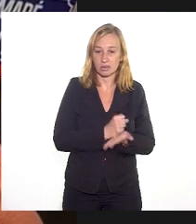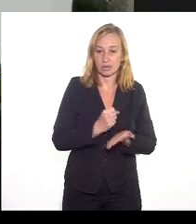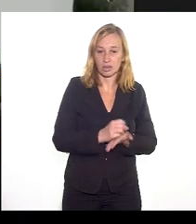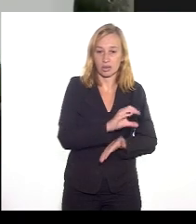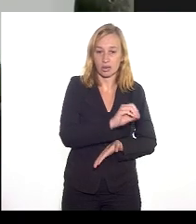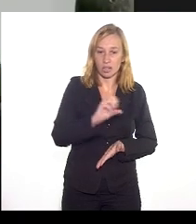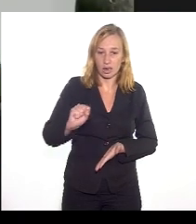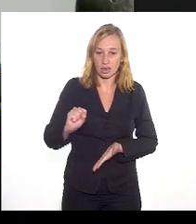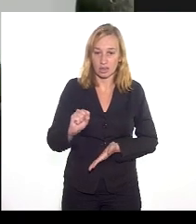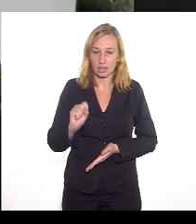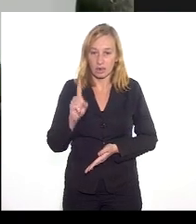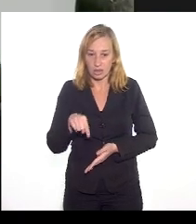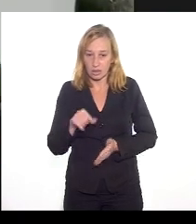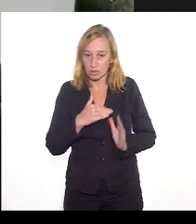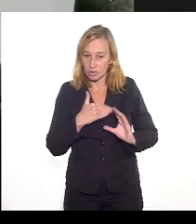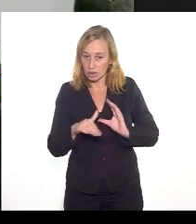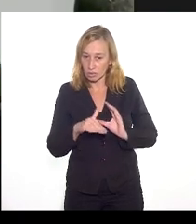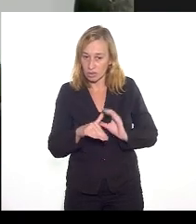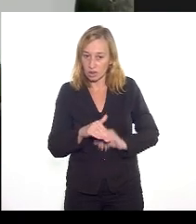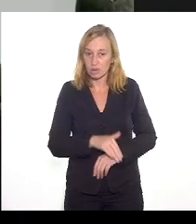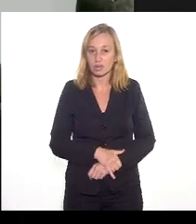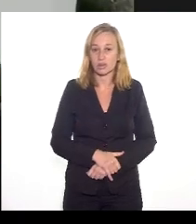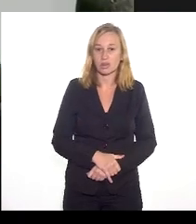O senhor encaminha.